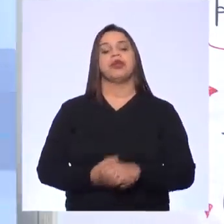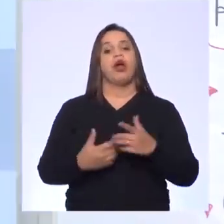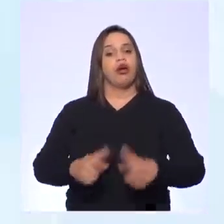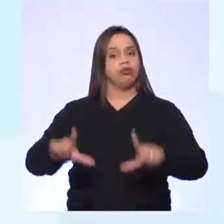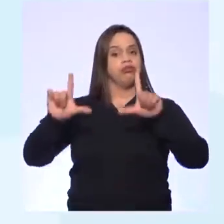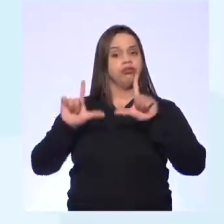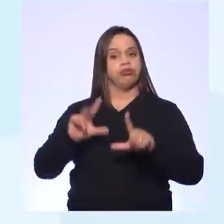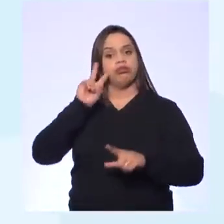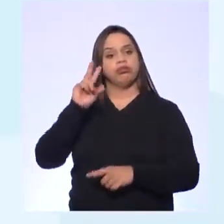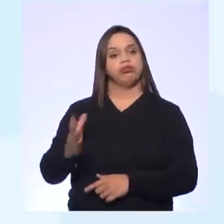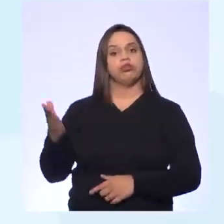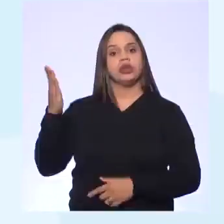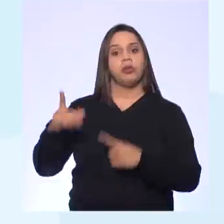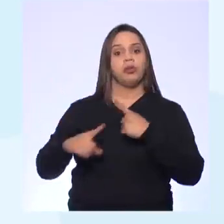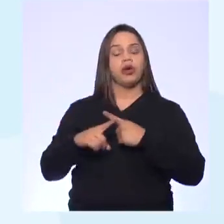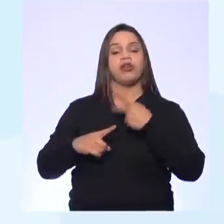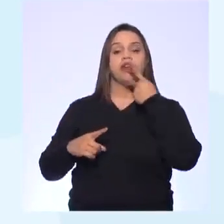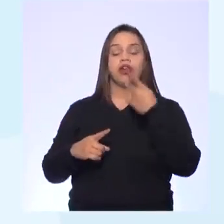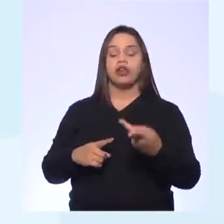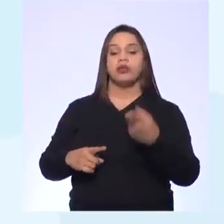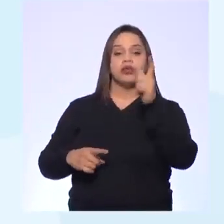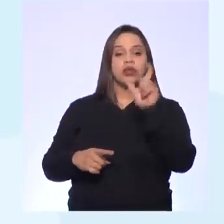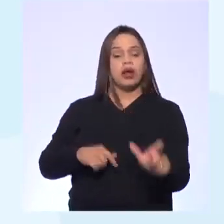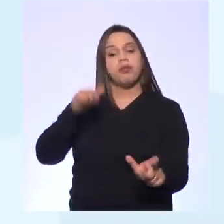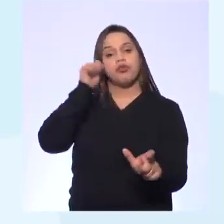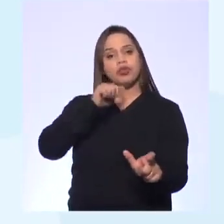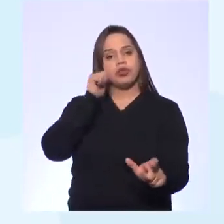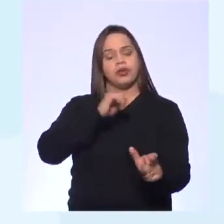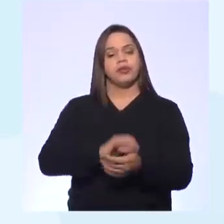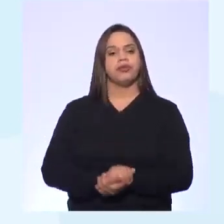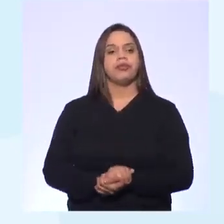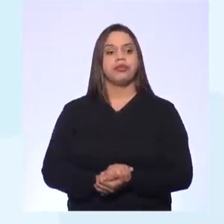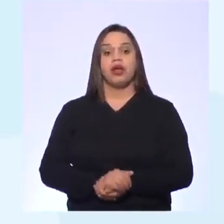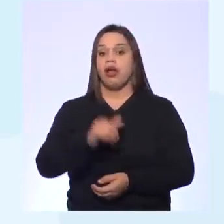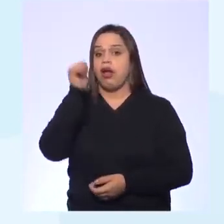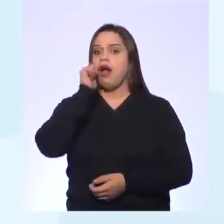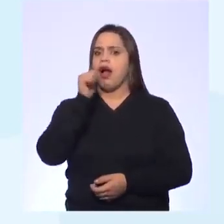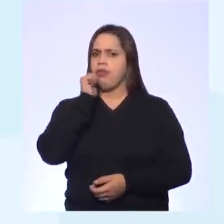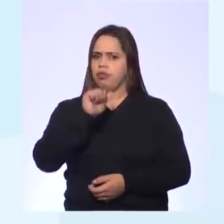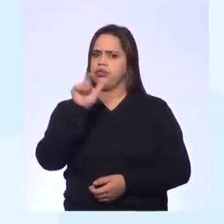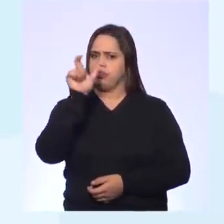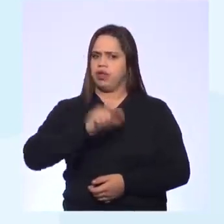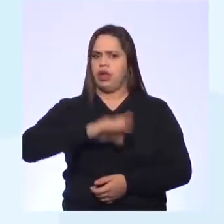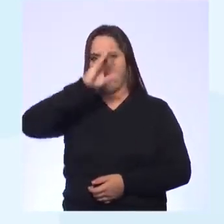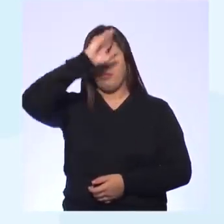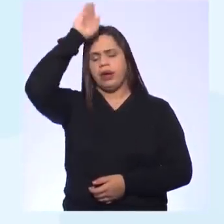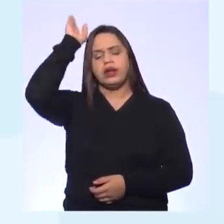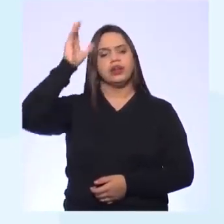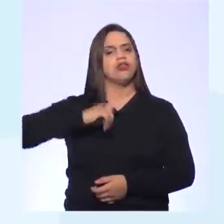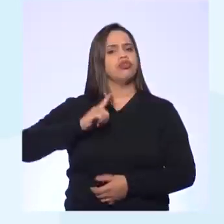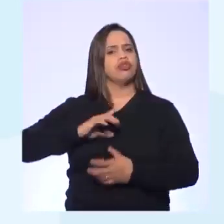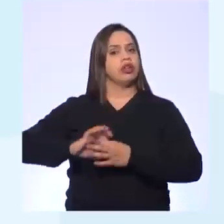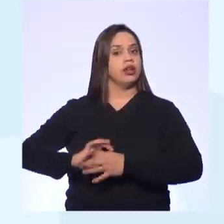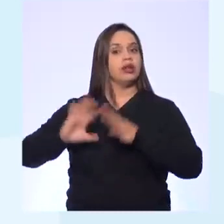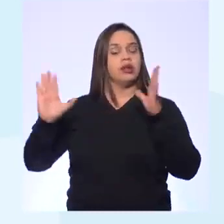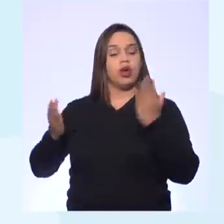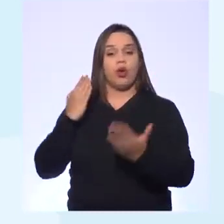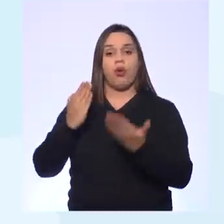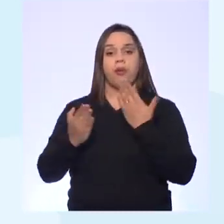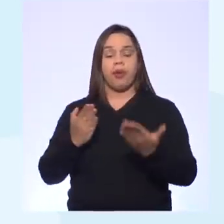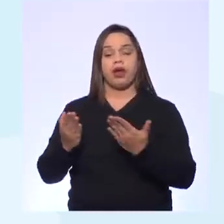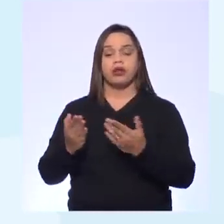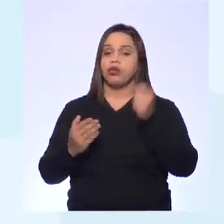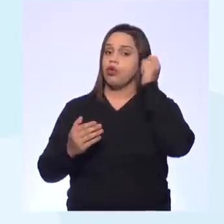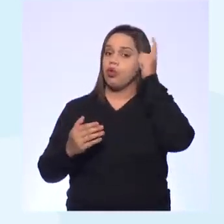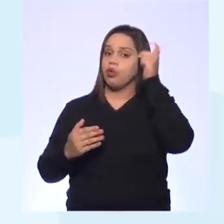nós falamos muito sobre o papel da mulher. A mulher romana ela tinha bastante independência em comparação às outras culturas da antiguidade,